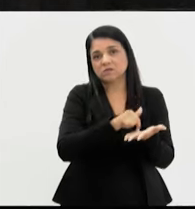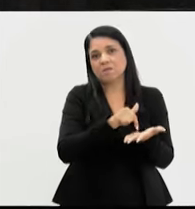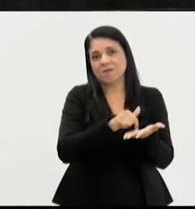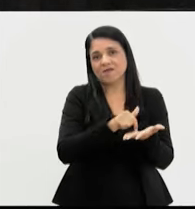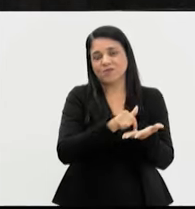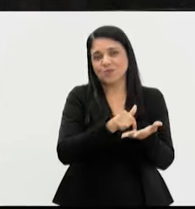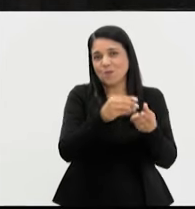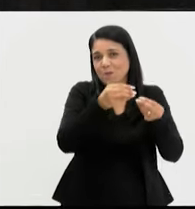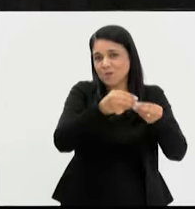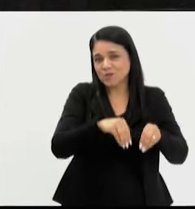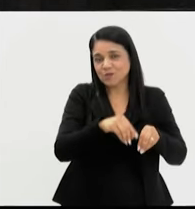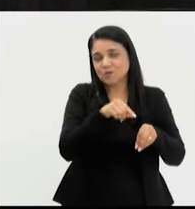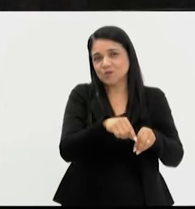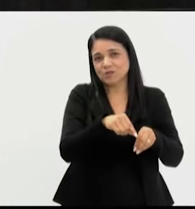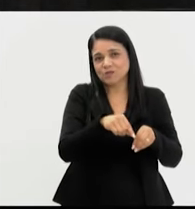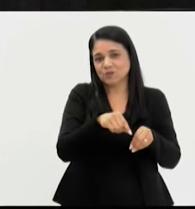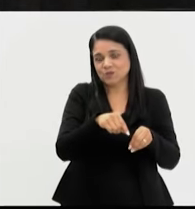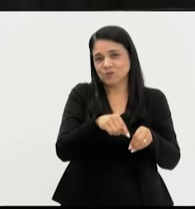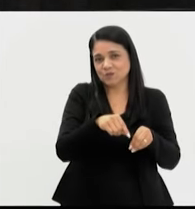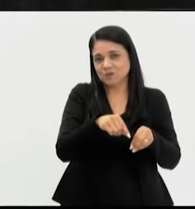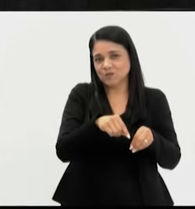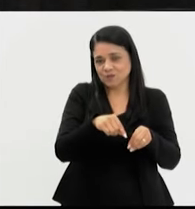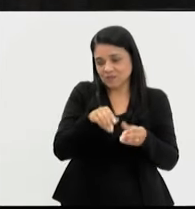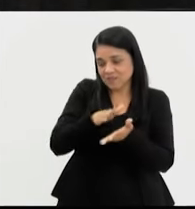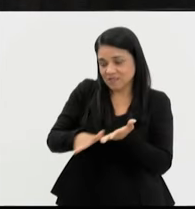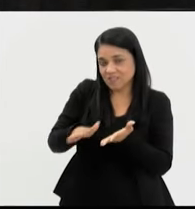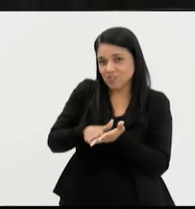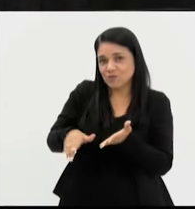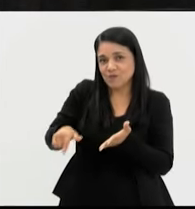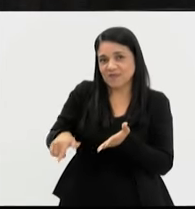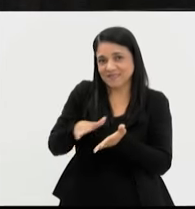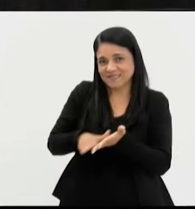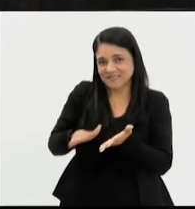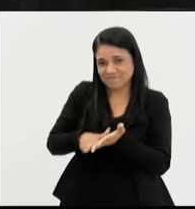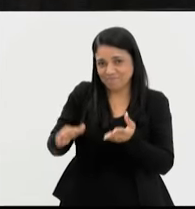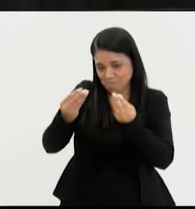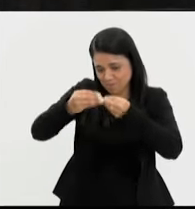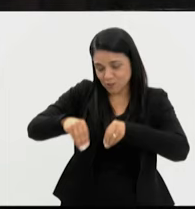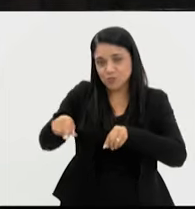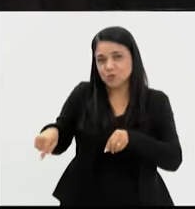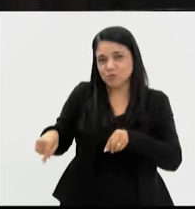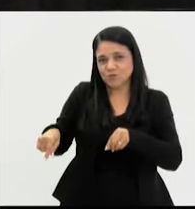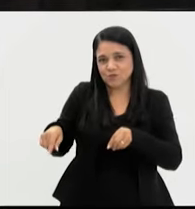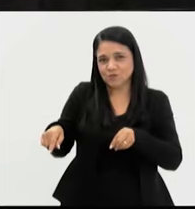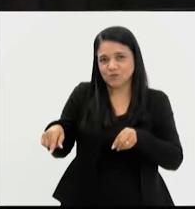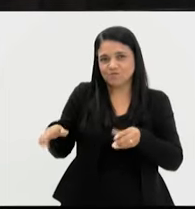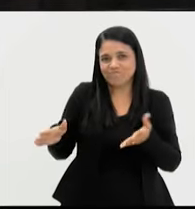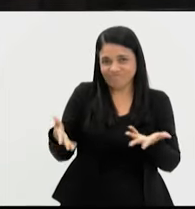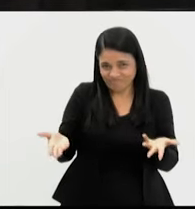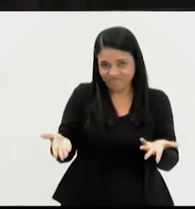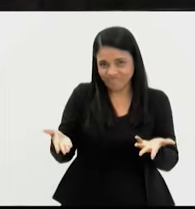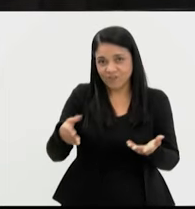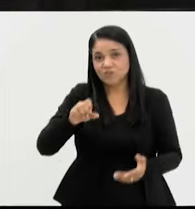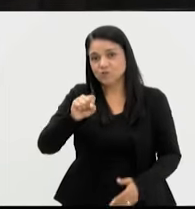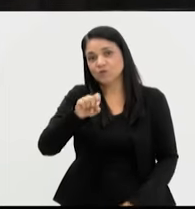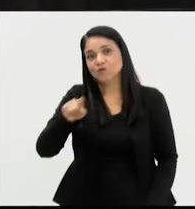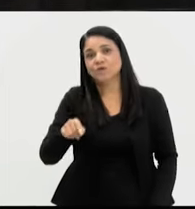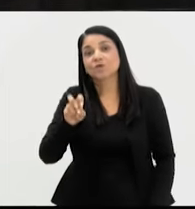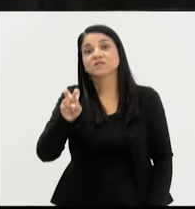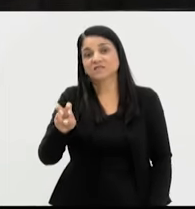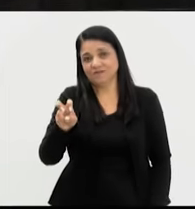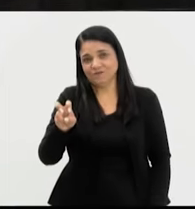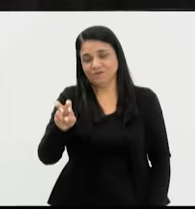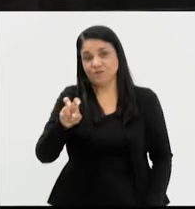orçamento a despesa ser maior que a receita em 8,5 bilhões deais e a união em